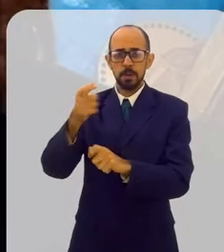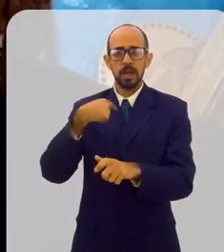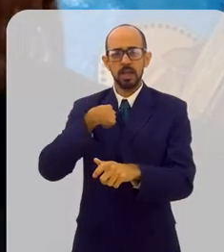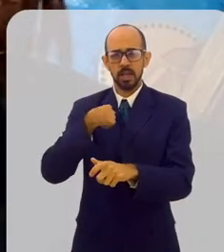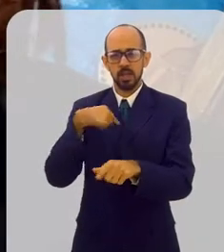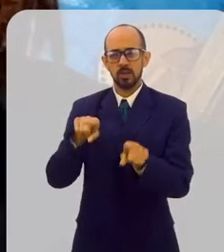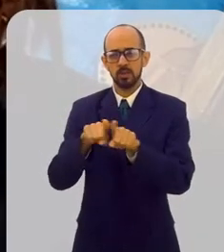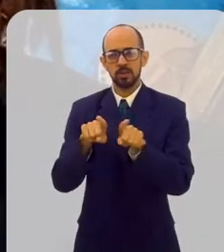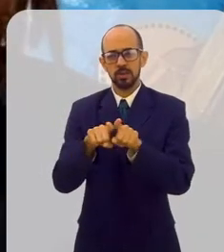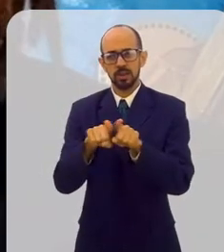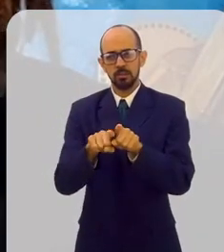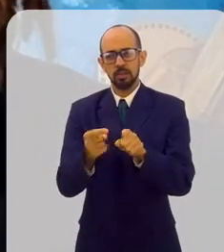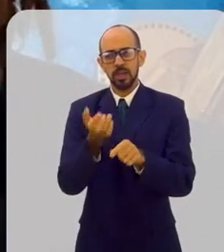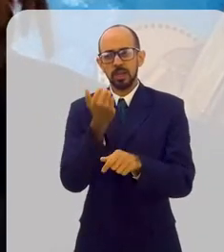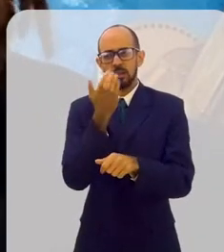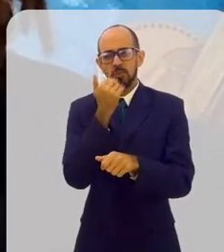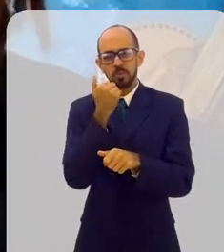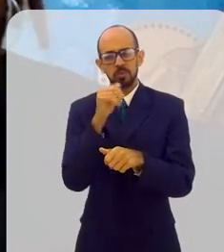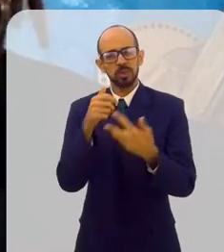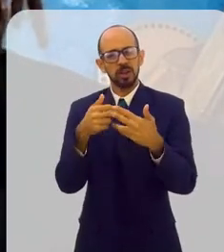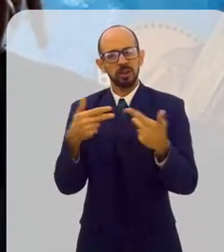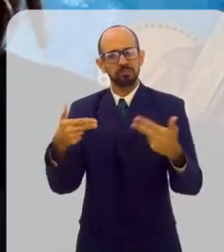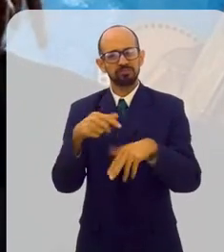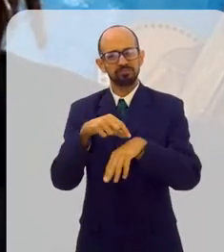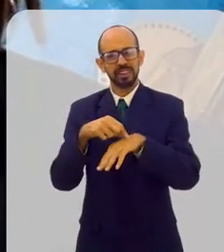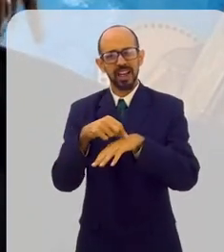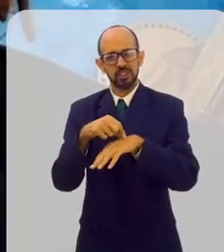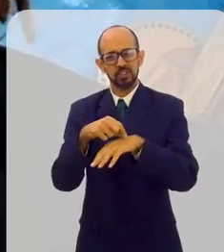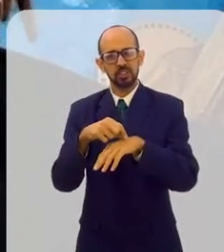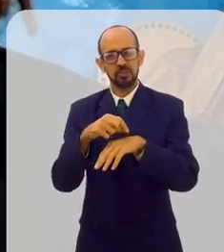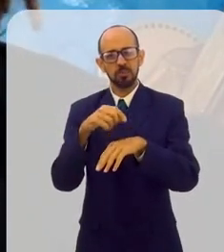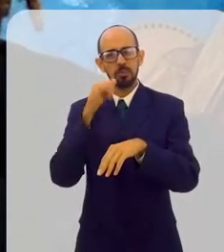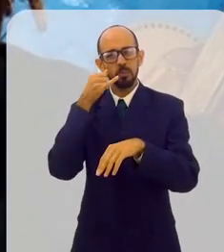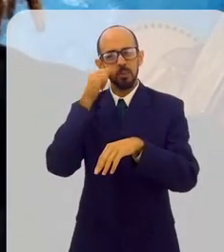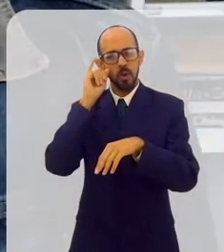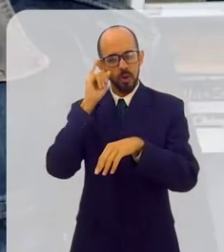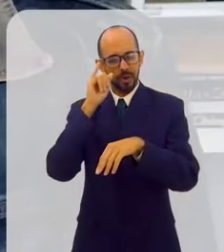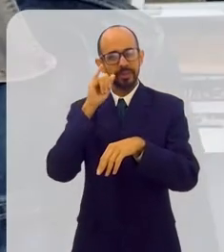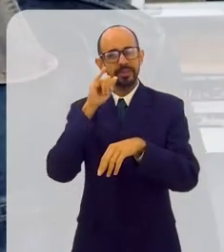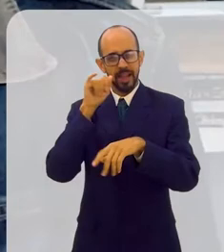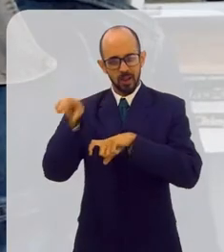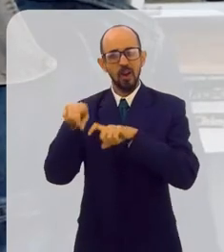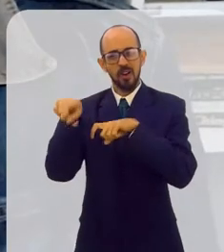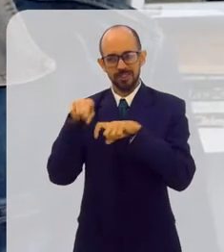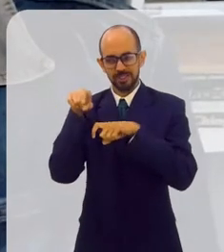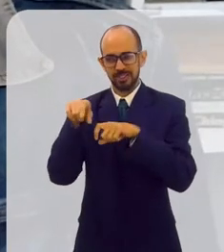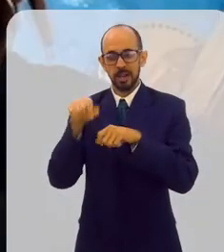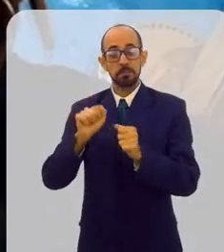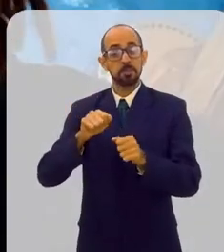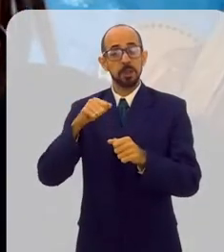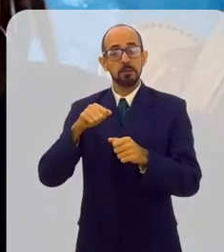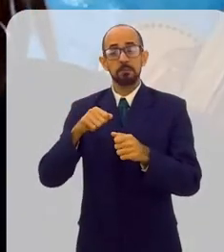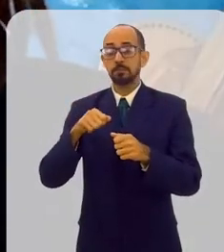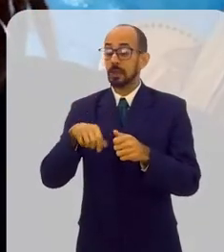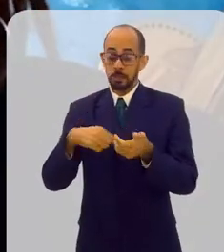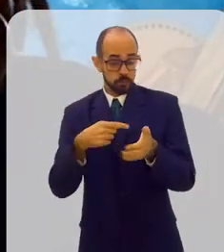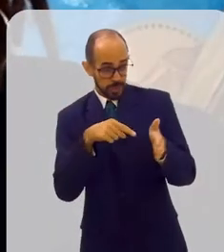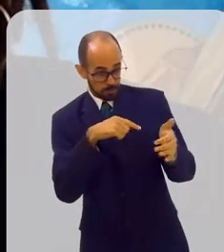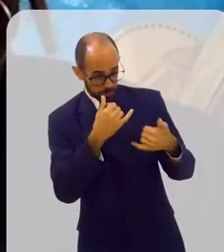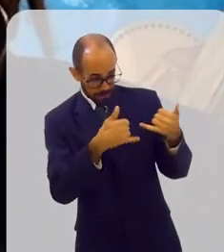pipa, tomei muita carreira de vaca, de boi, enfim, de ganso na roça. Montou a cavalo?